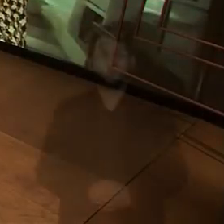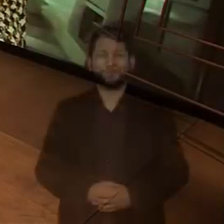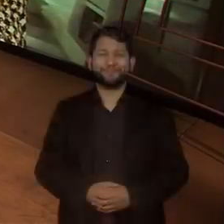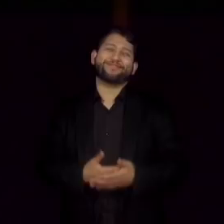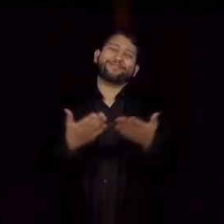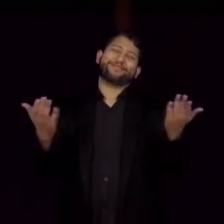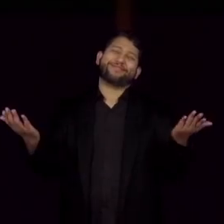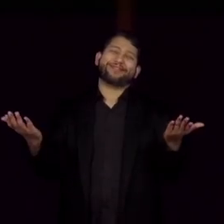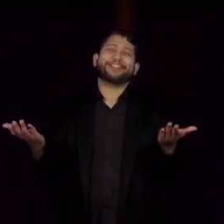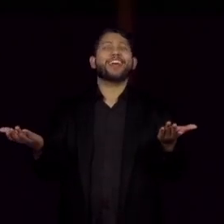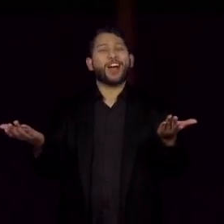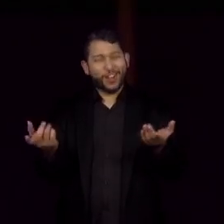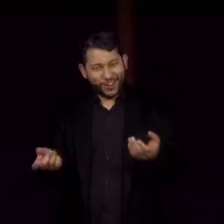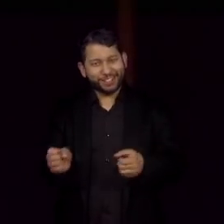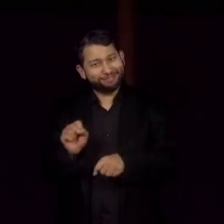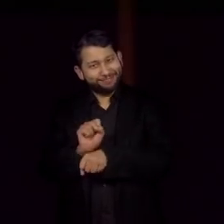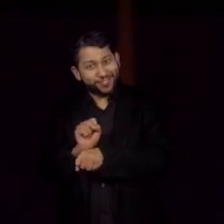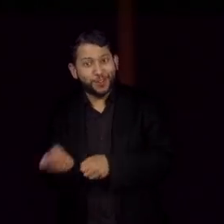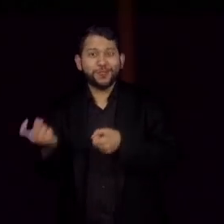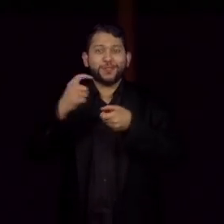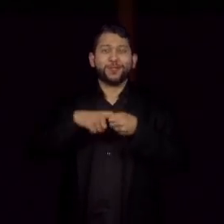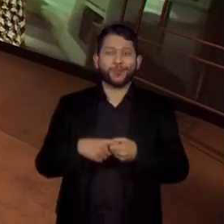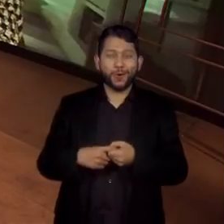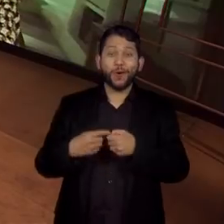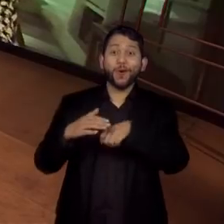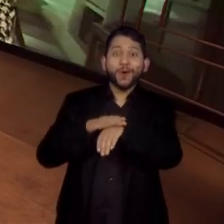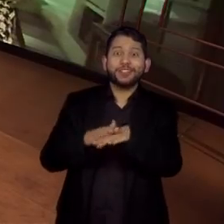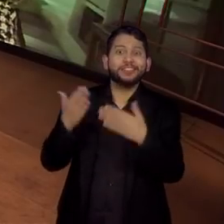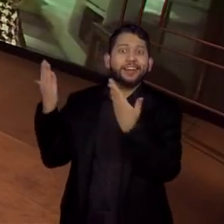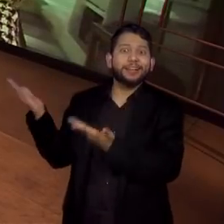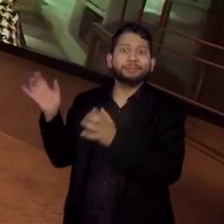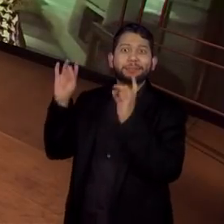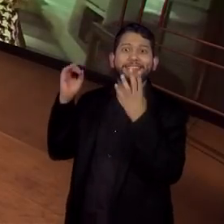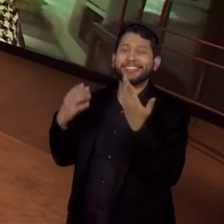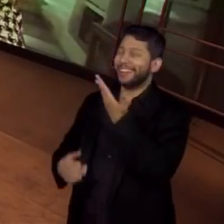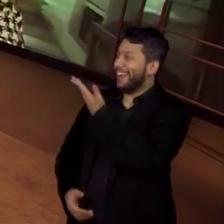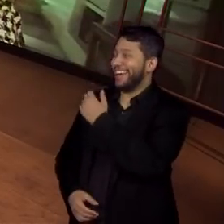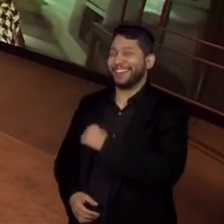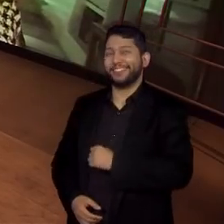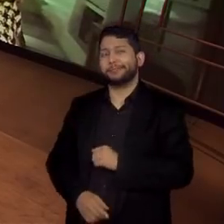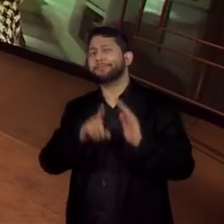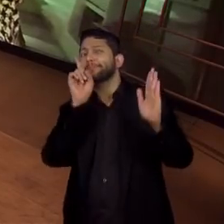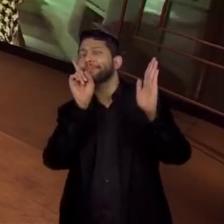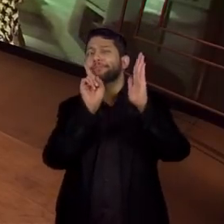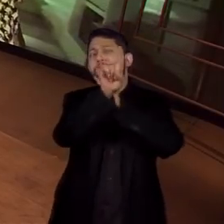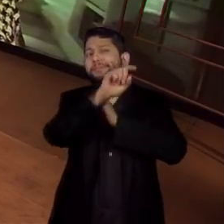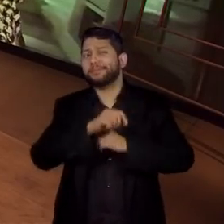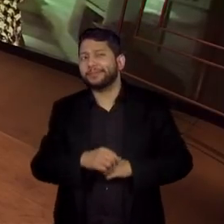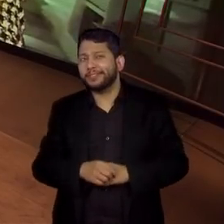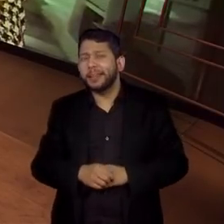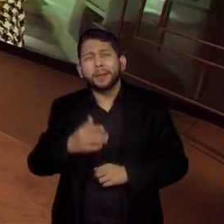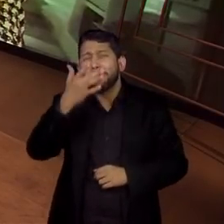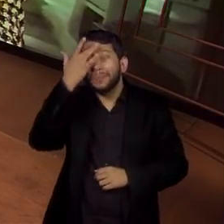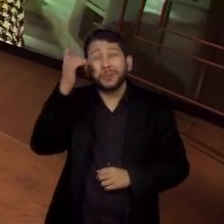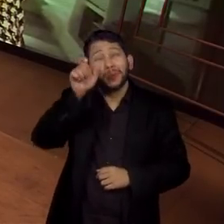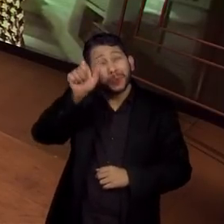Pronto, estamos de volta com Persona, conversando com a Wanderleia. Wanderleia, você perdeu várias pessoas muito queridas na